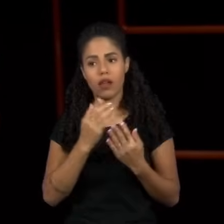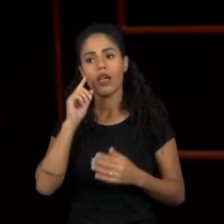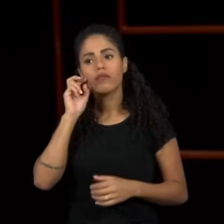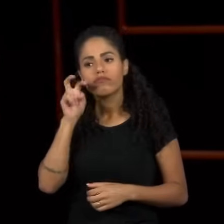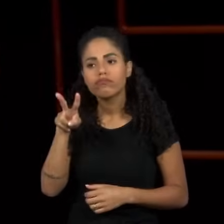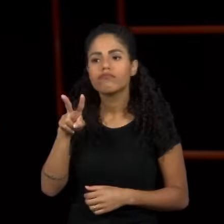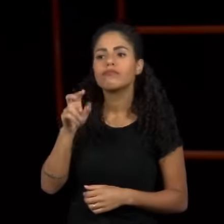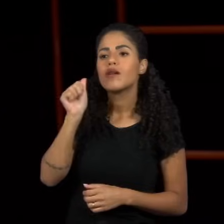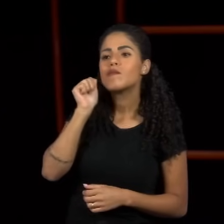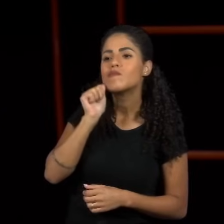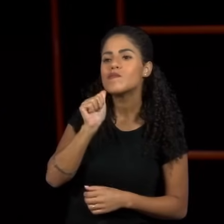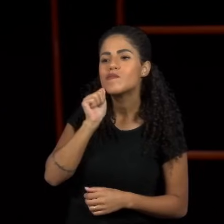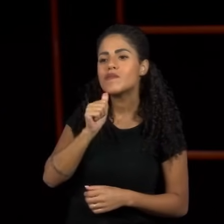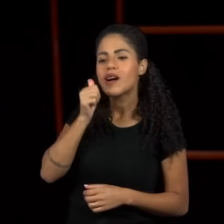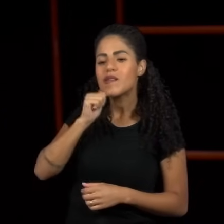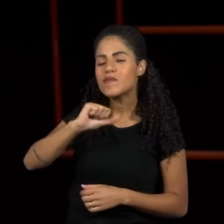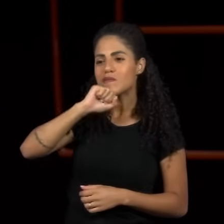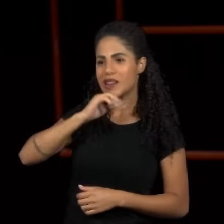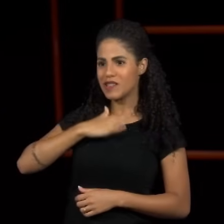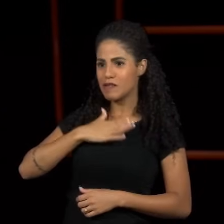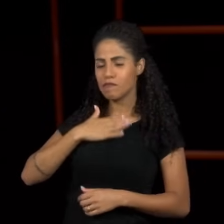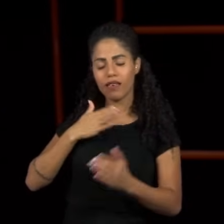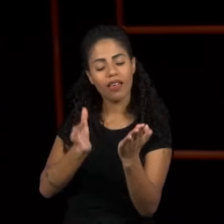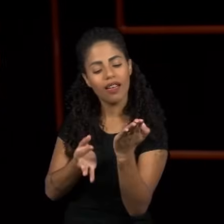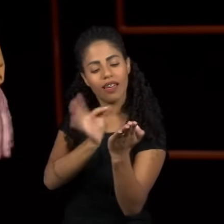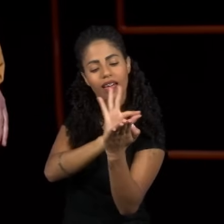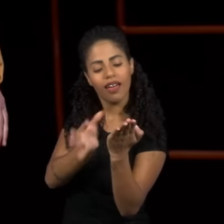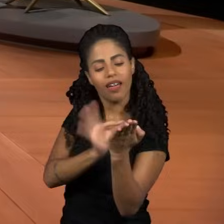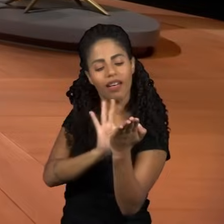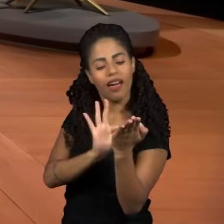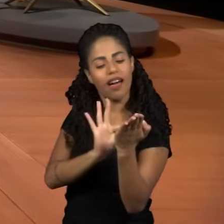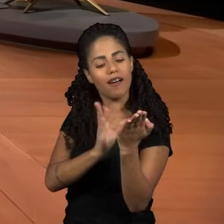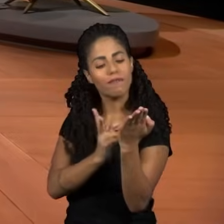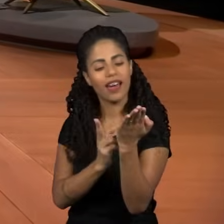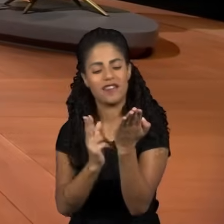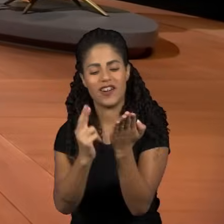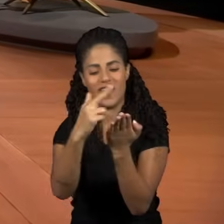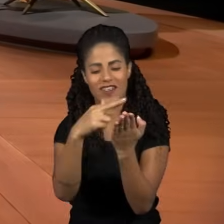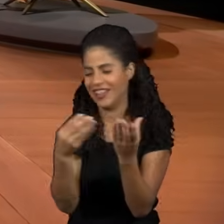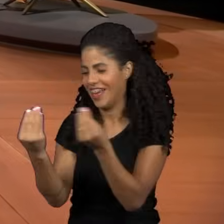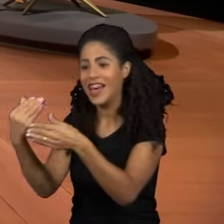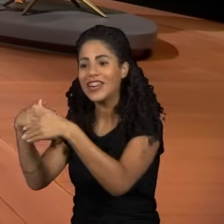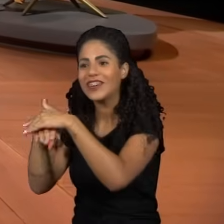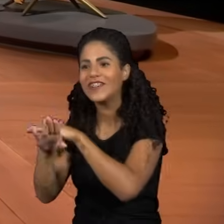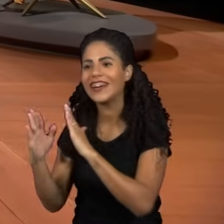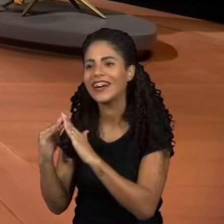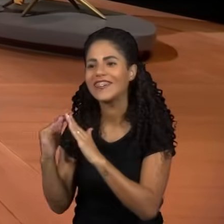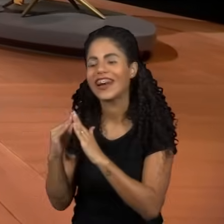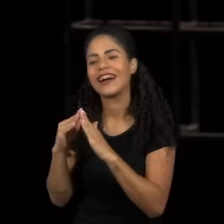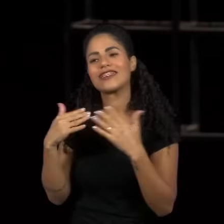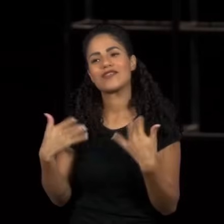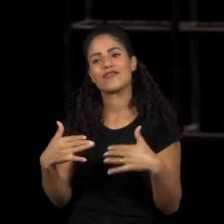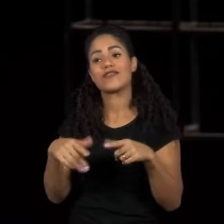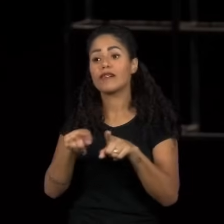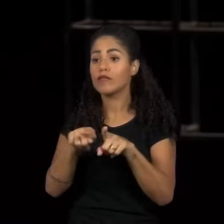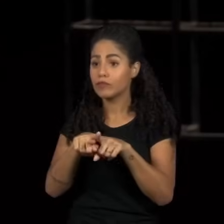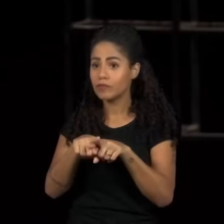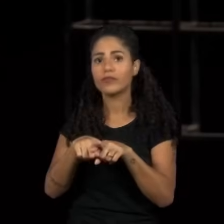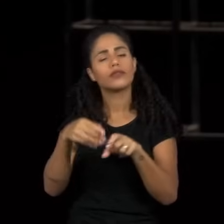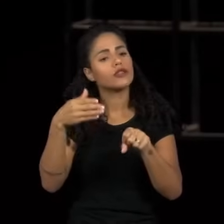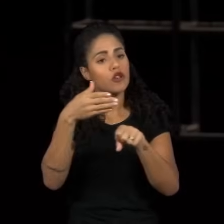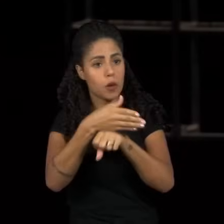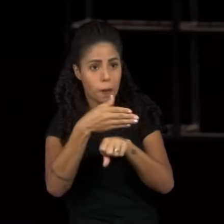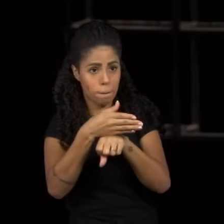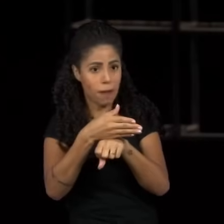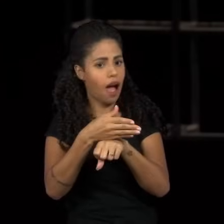mãe colecionando todas as matérias de jornal, de revista. E aí você entra na EAD em plena vigência do AI-5,